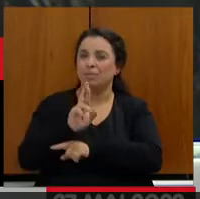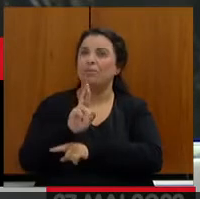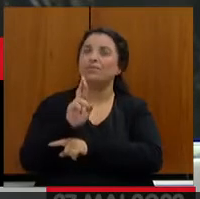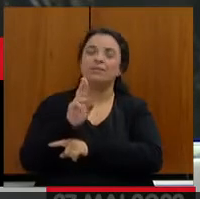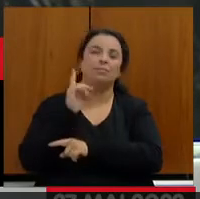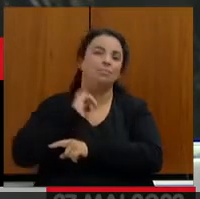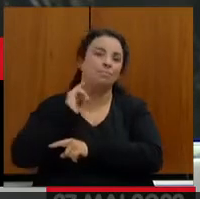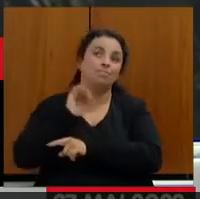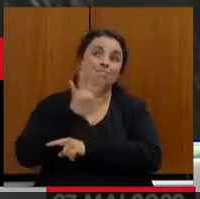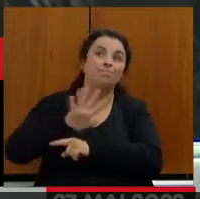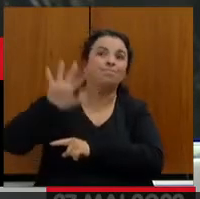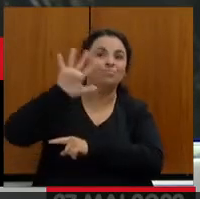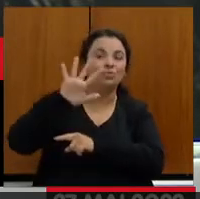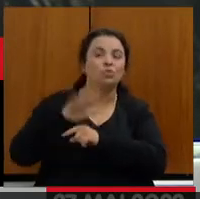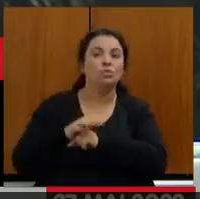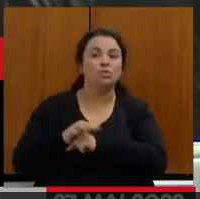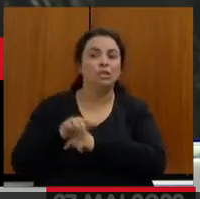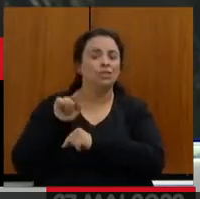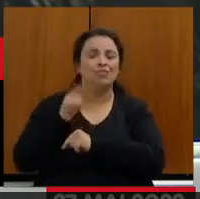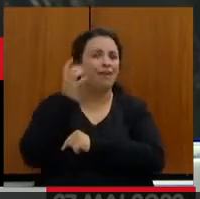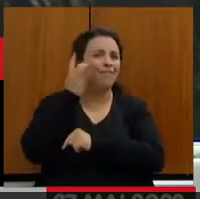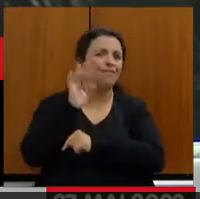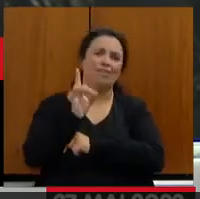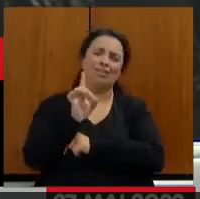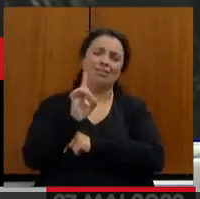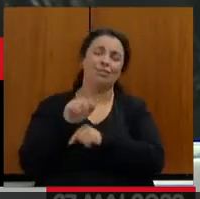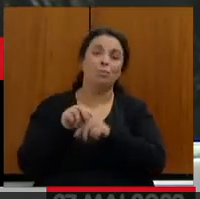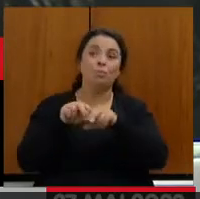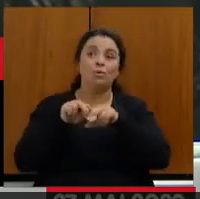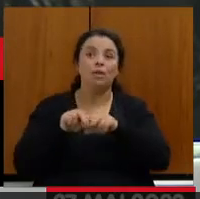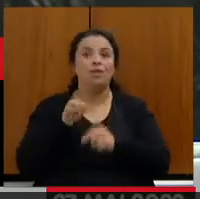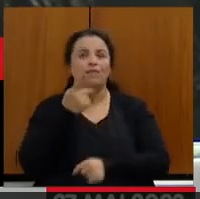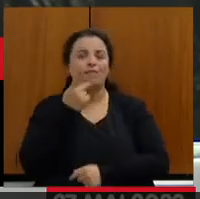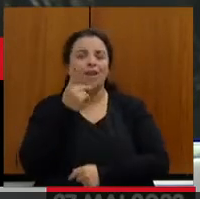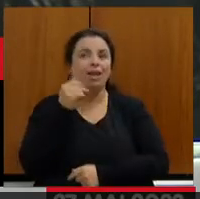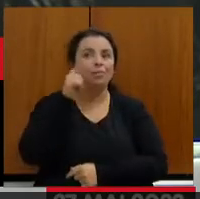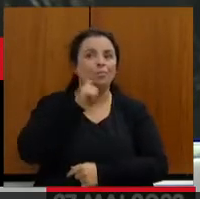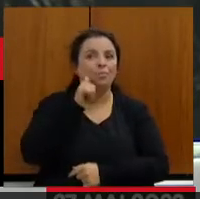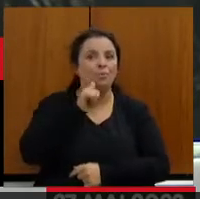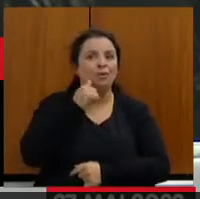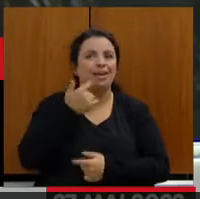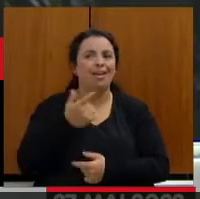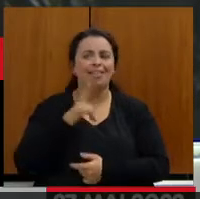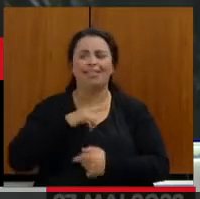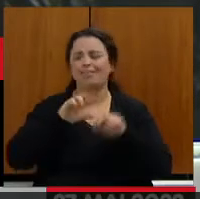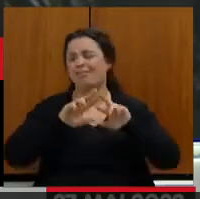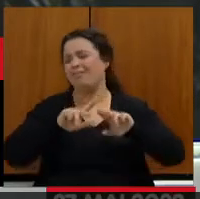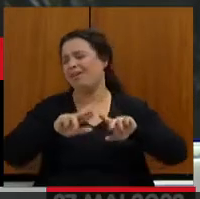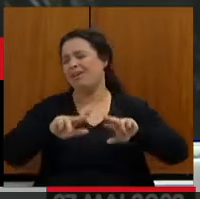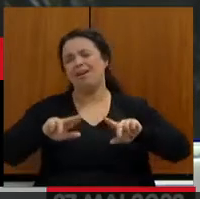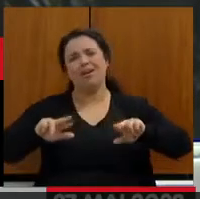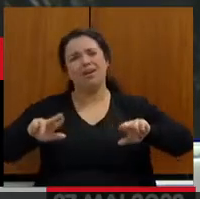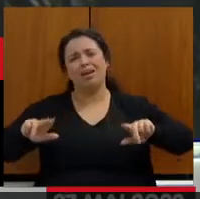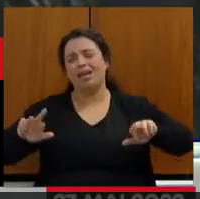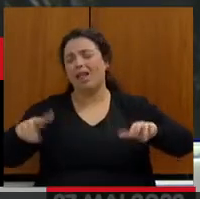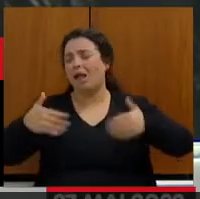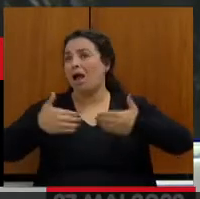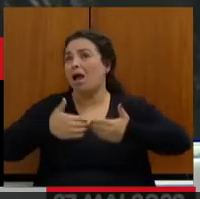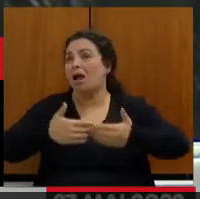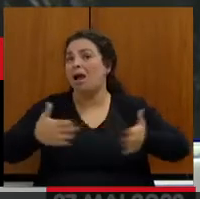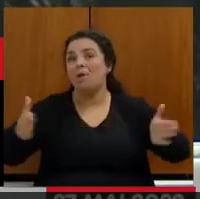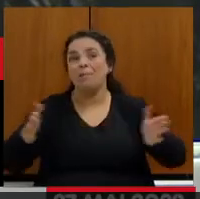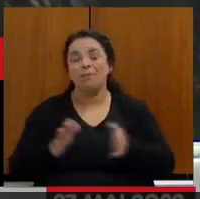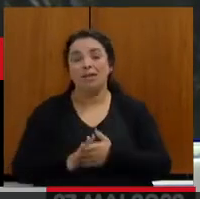estado e foi muito difícil porque quando a gente fala de mulher a gente fala de uma diversidade Ampla e